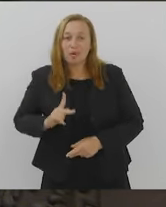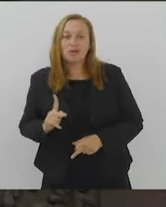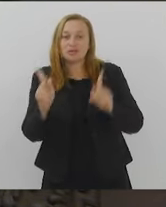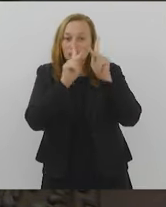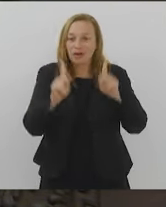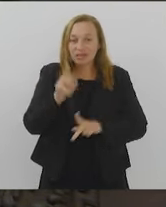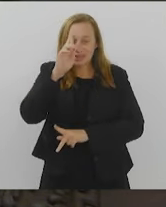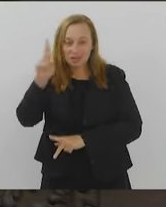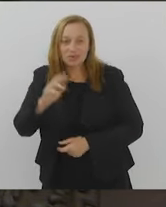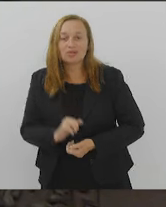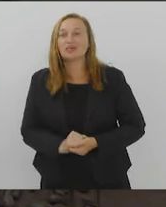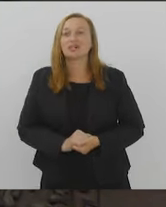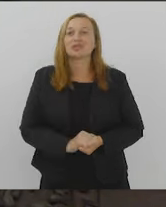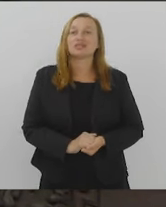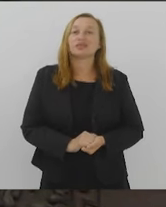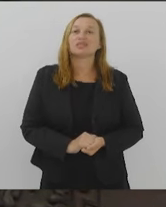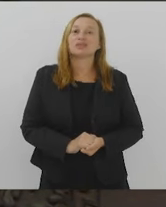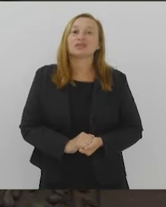Senhor.